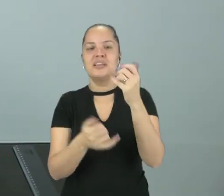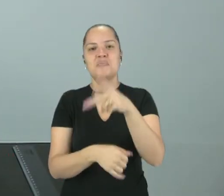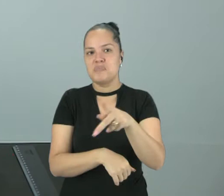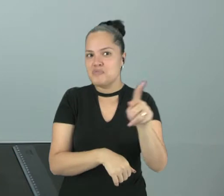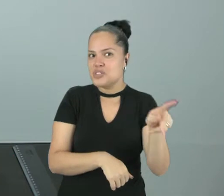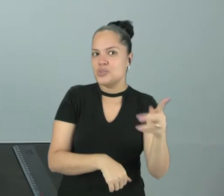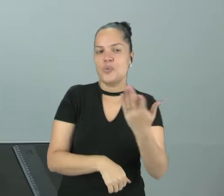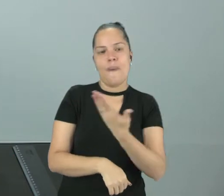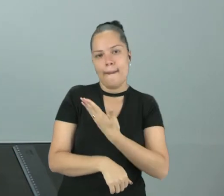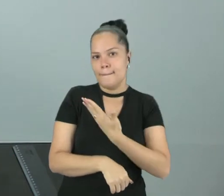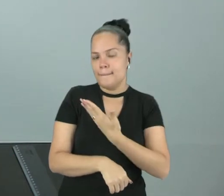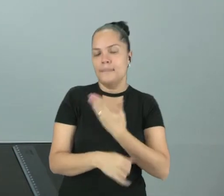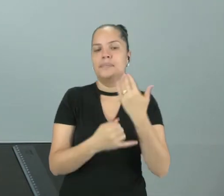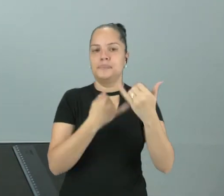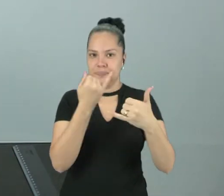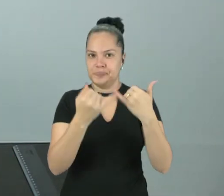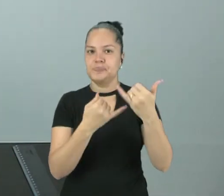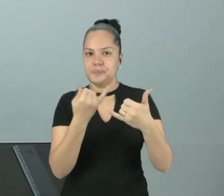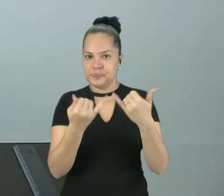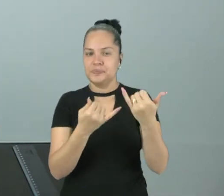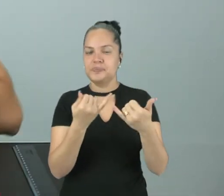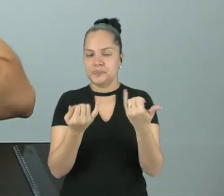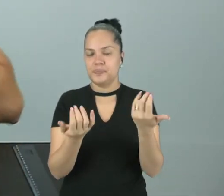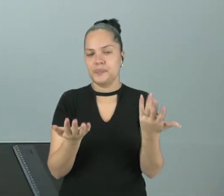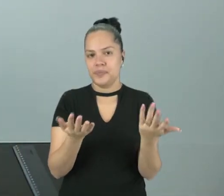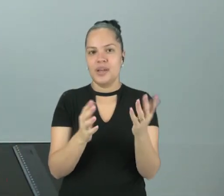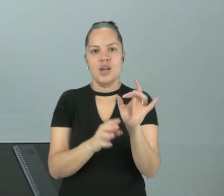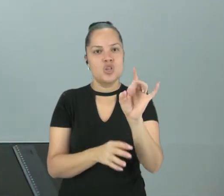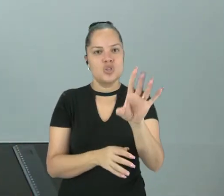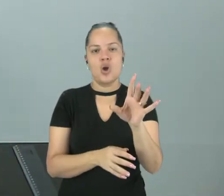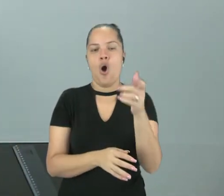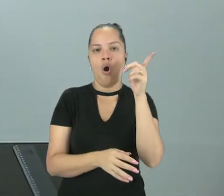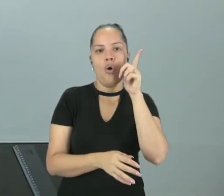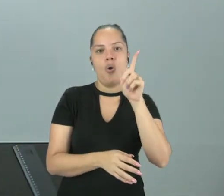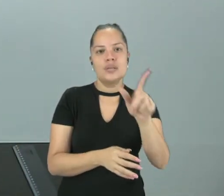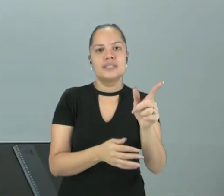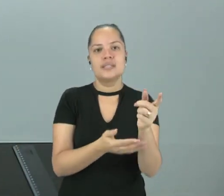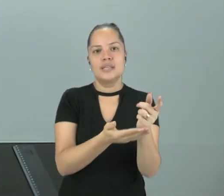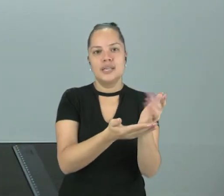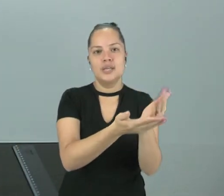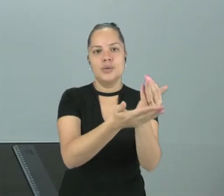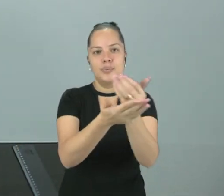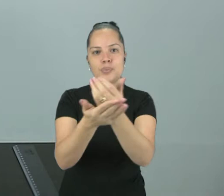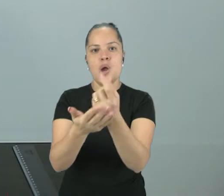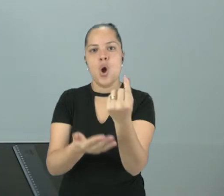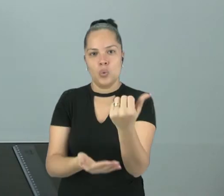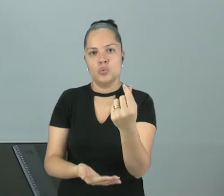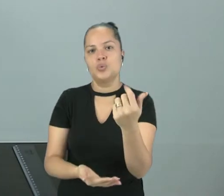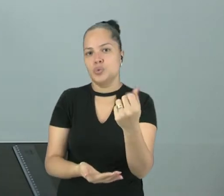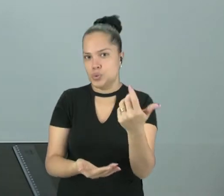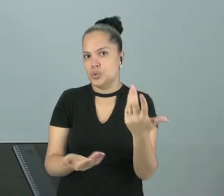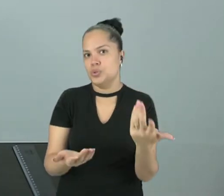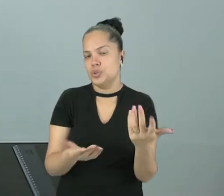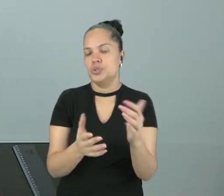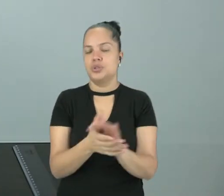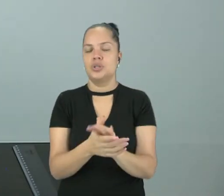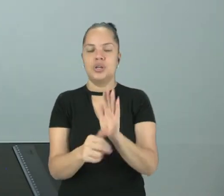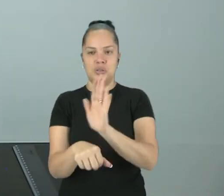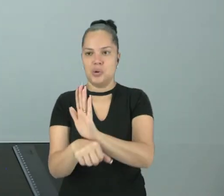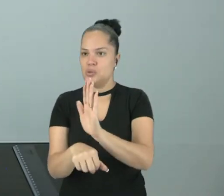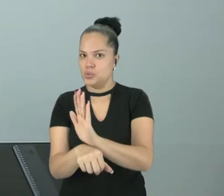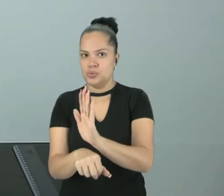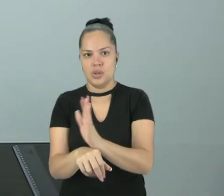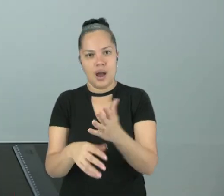um professor alguém que tá lhe perdendo somente para arrecadar né fundos para alguma instituição ou para alguma